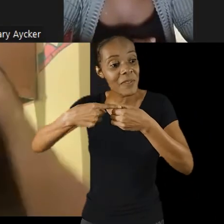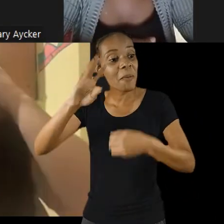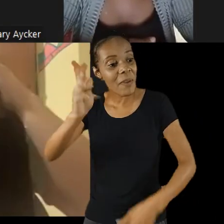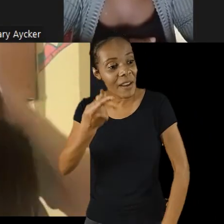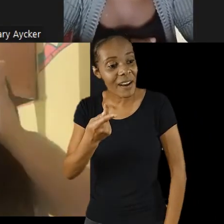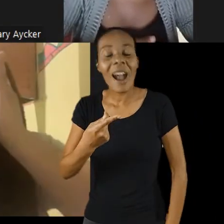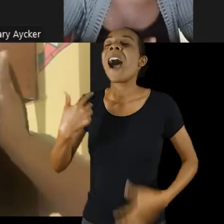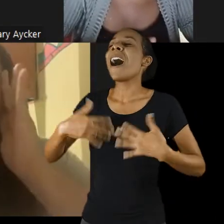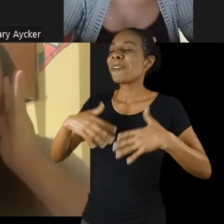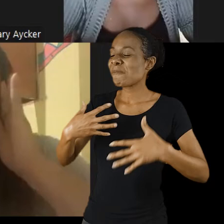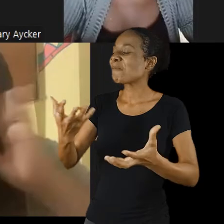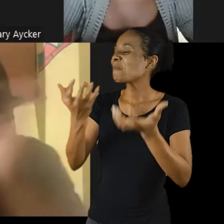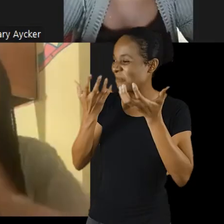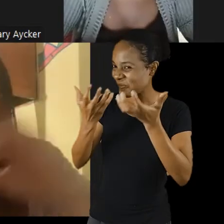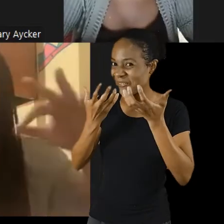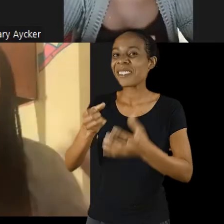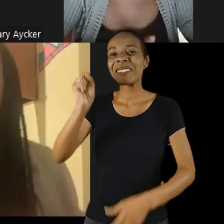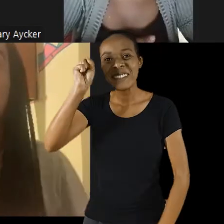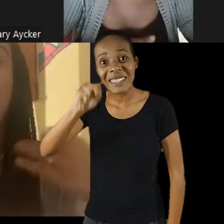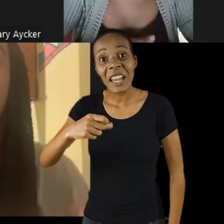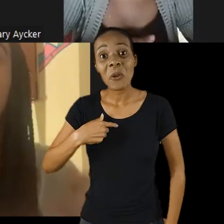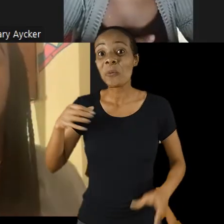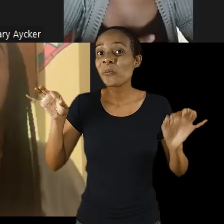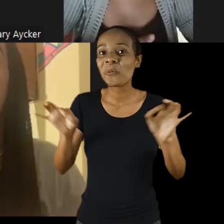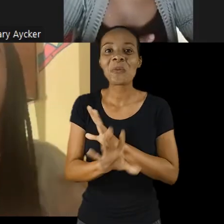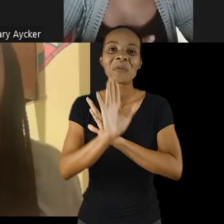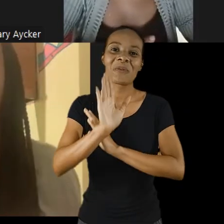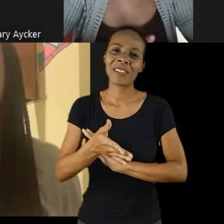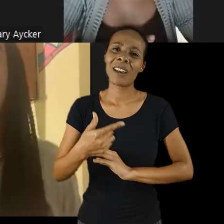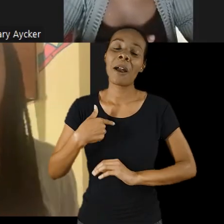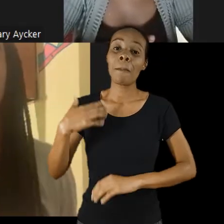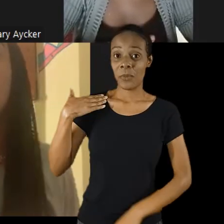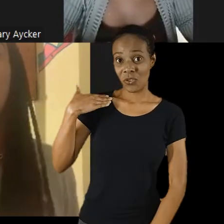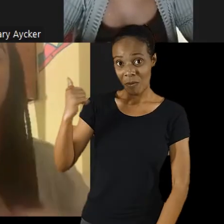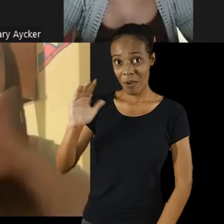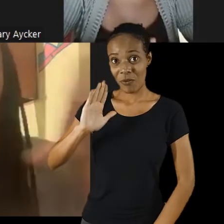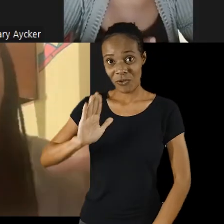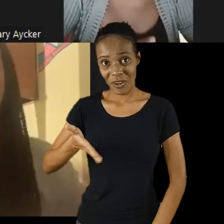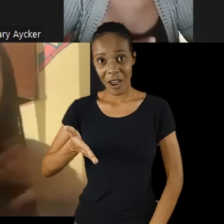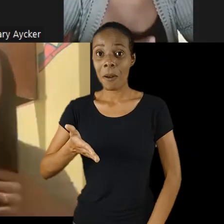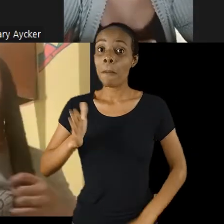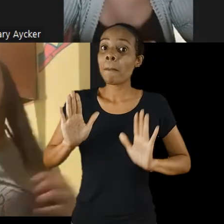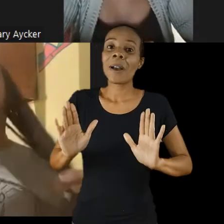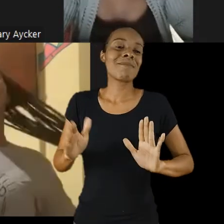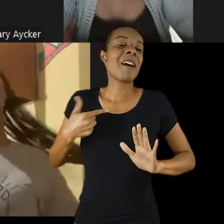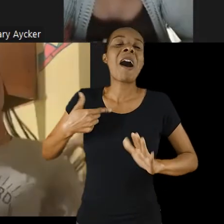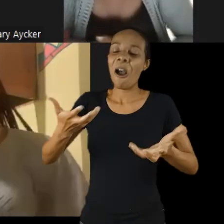mudança. louca, querendo ir louca. Assim, eu tô pronta, já de mala pronta. Me chamaram, levo meu cuscuz, ninguém me para.